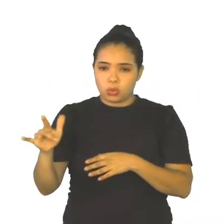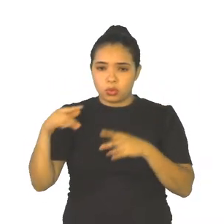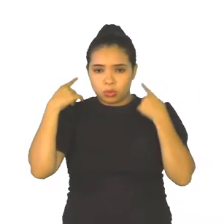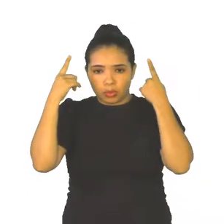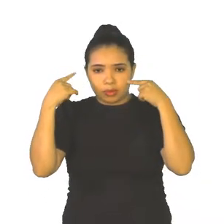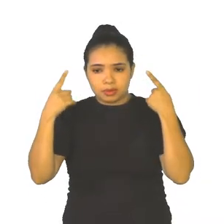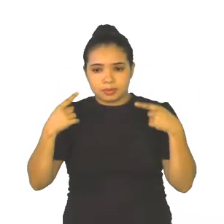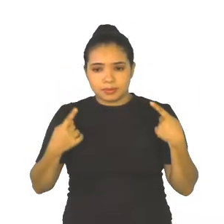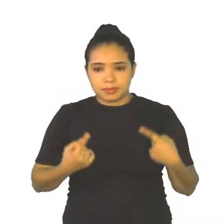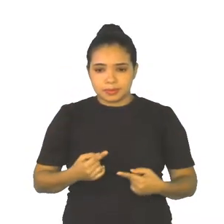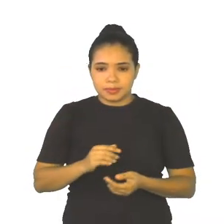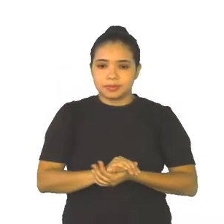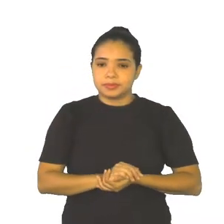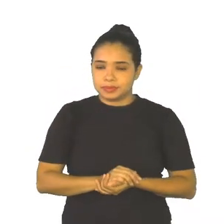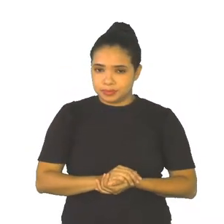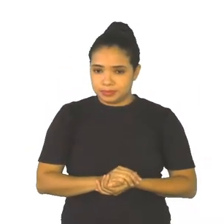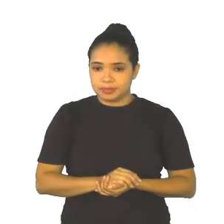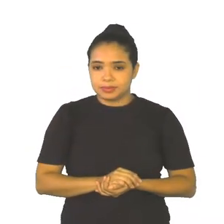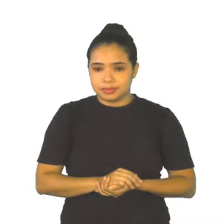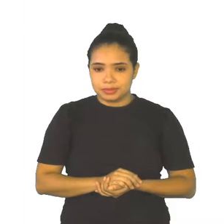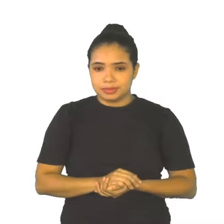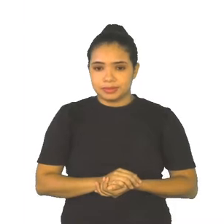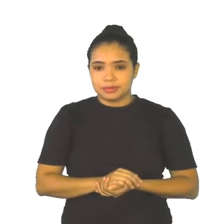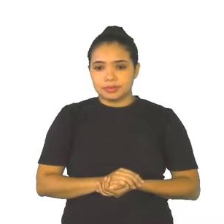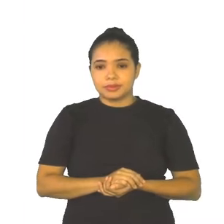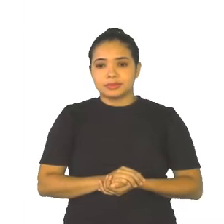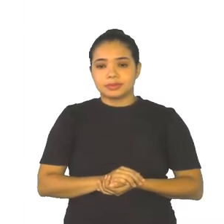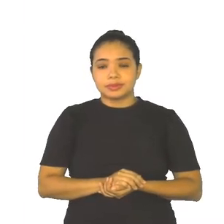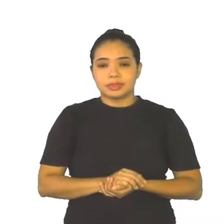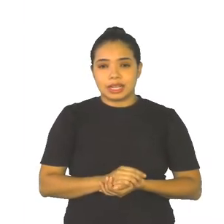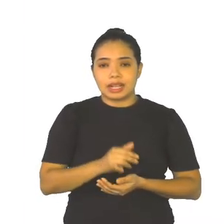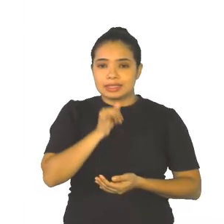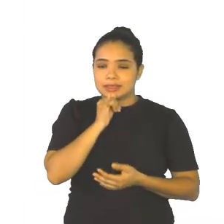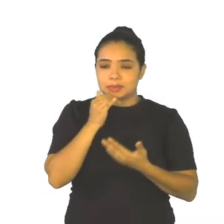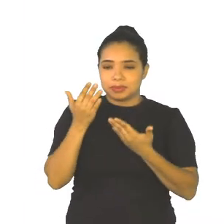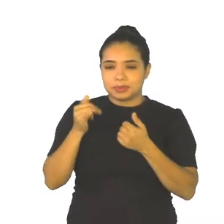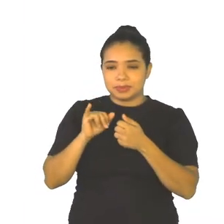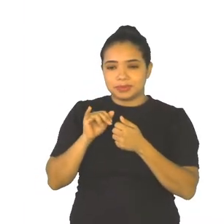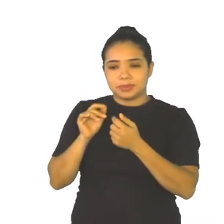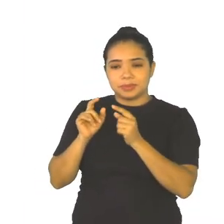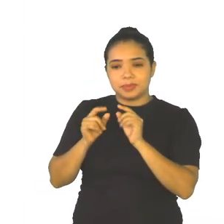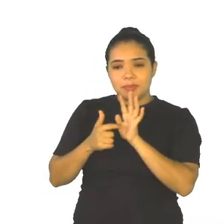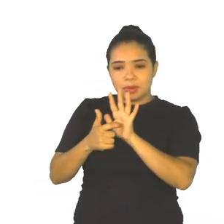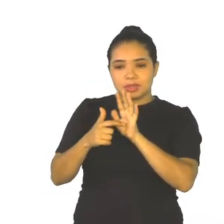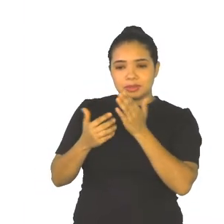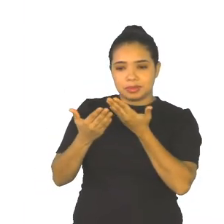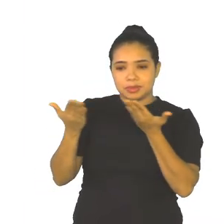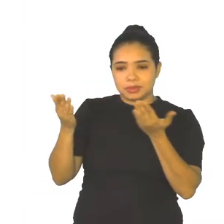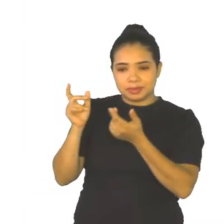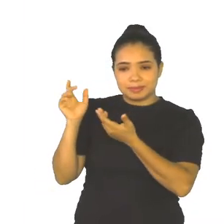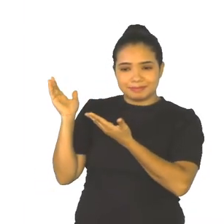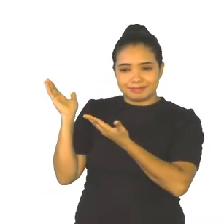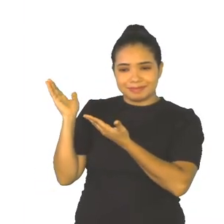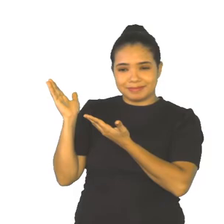cacheados. Esse exemplo vai estar aí para vocês na tela. As palavras